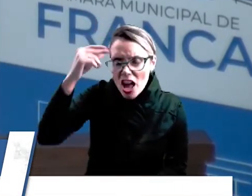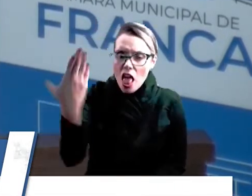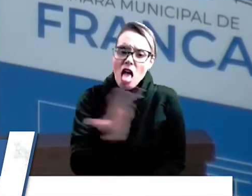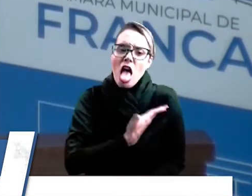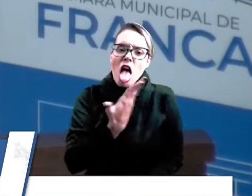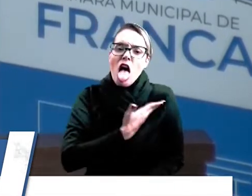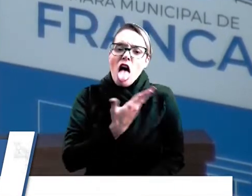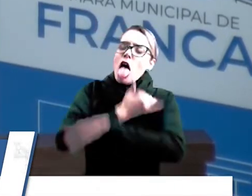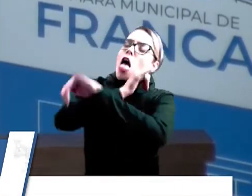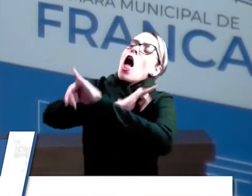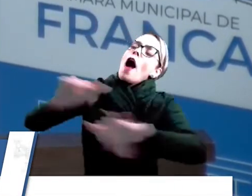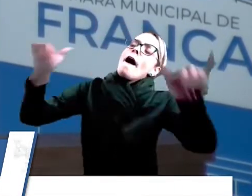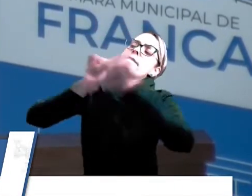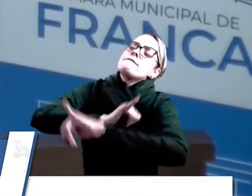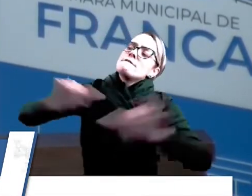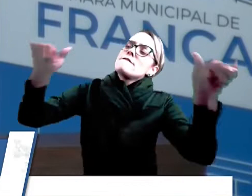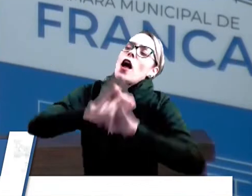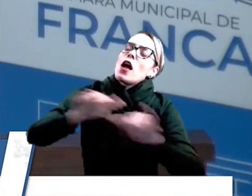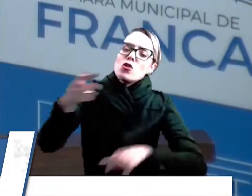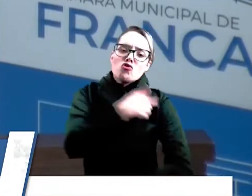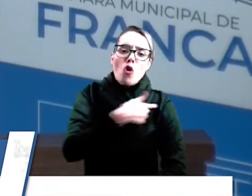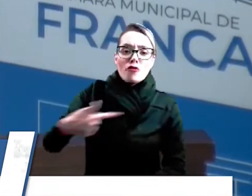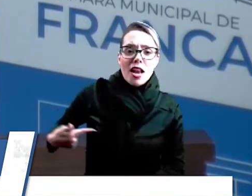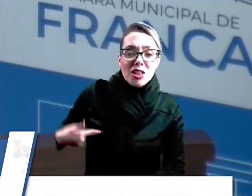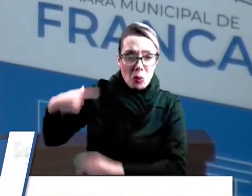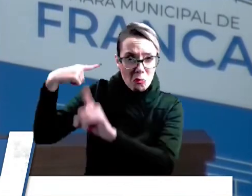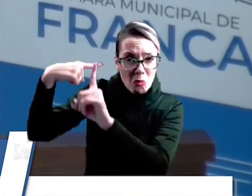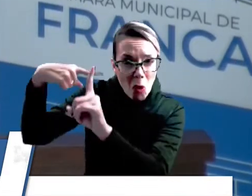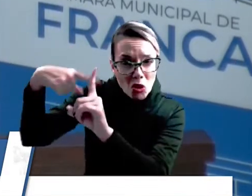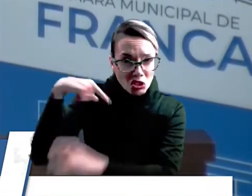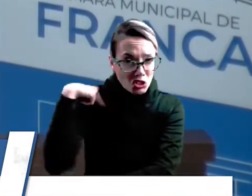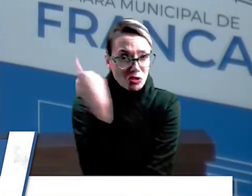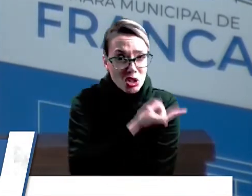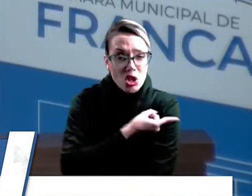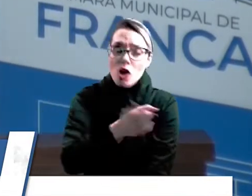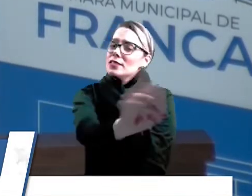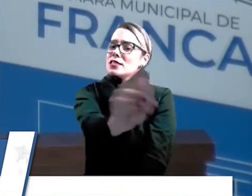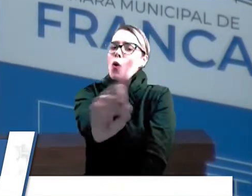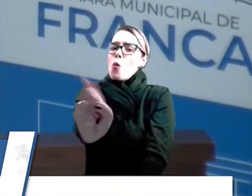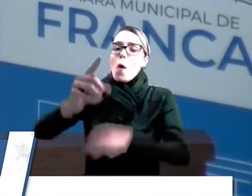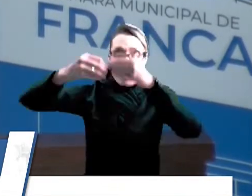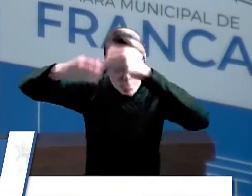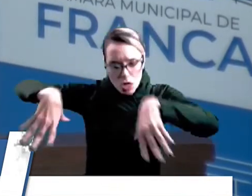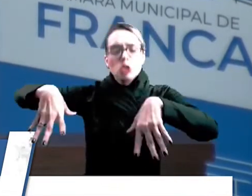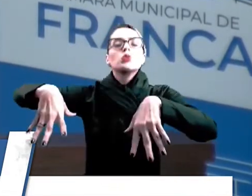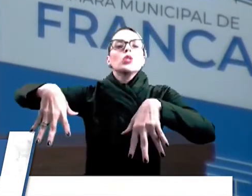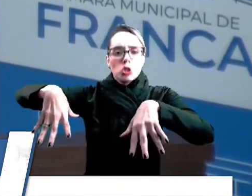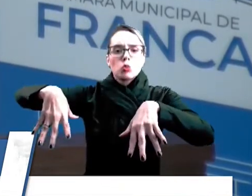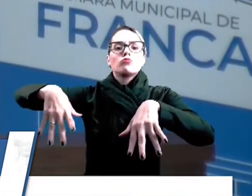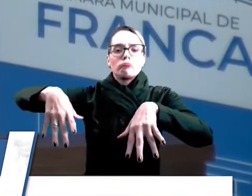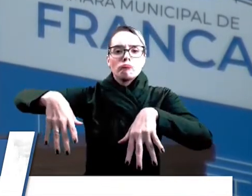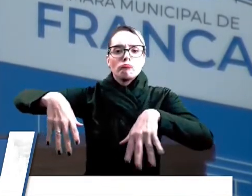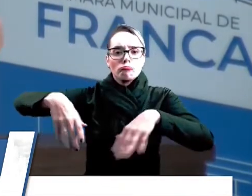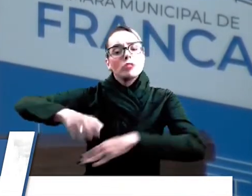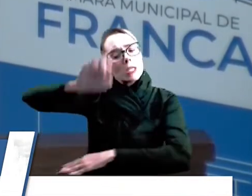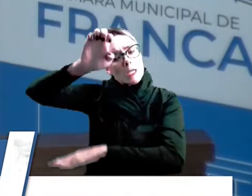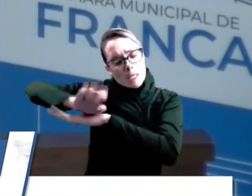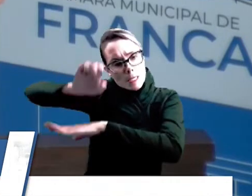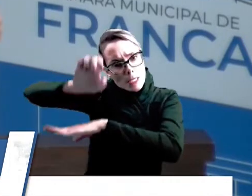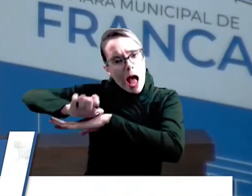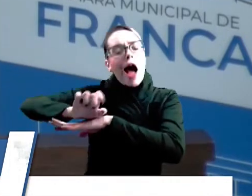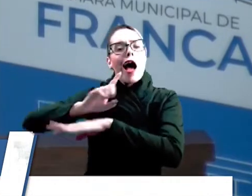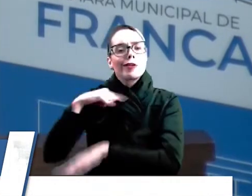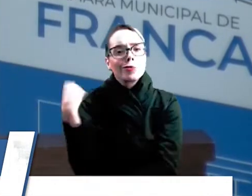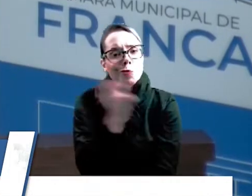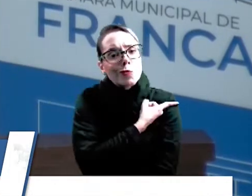benefício nenhum para nós, porque o Estado está deixando a desejar. Está deixando a desejar